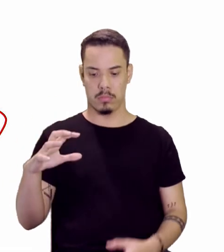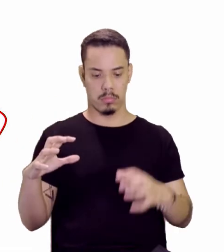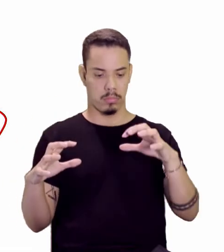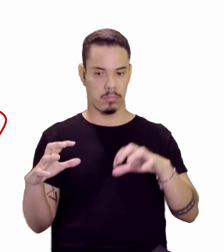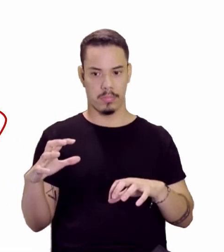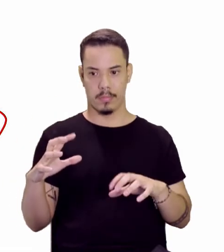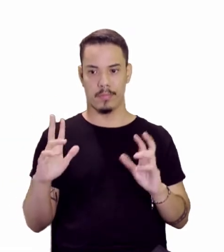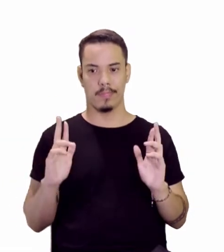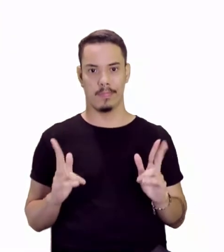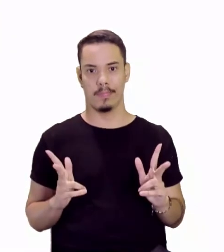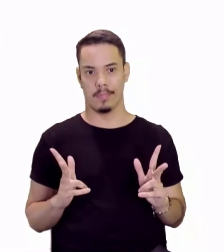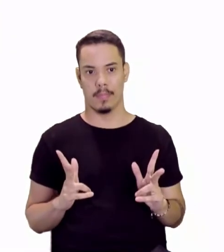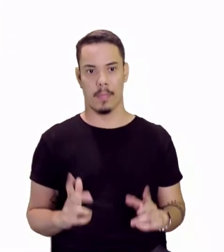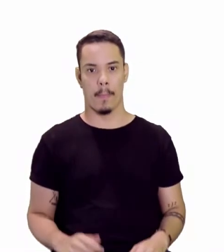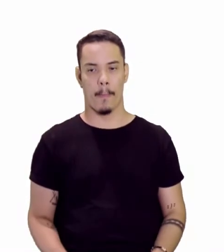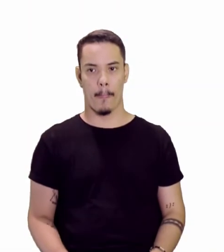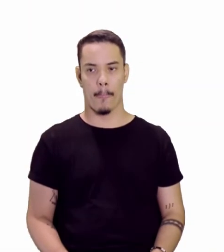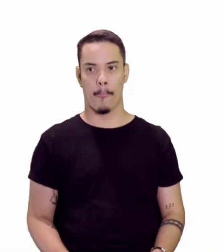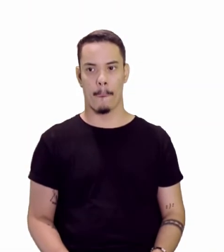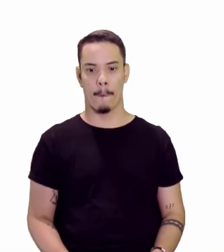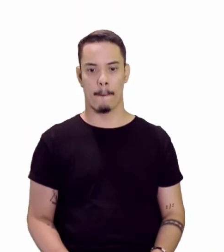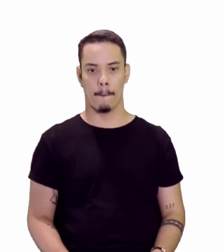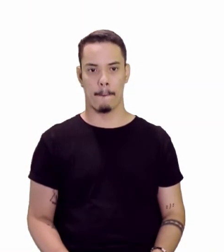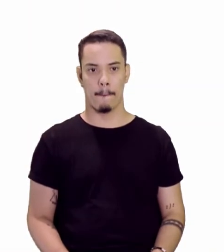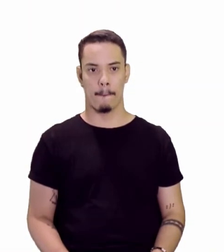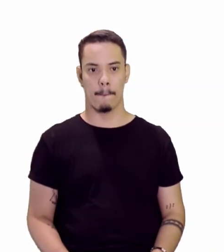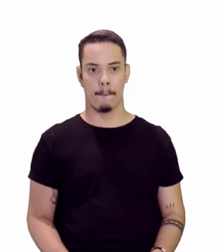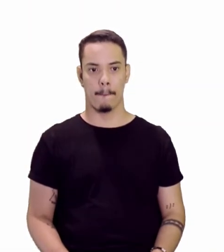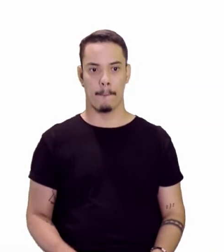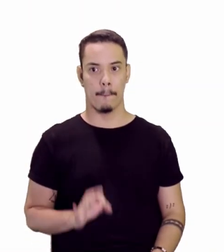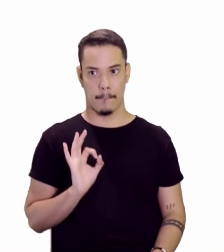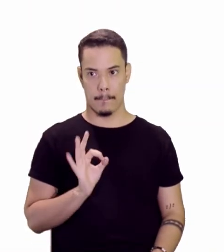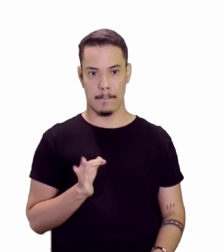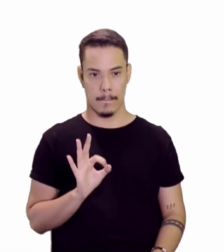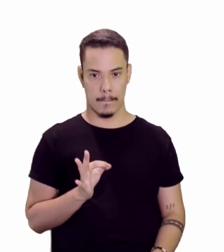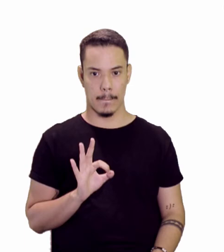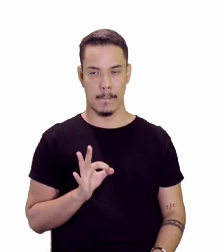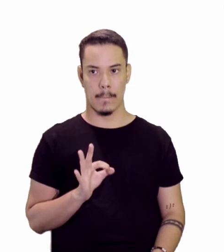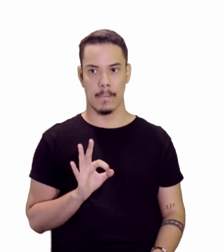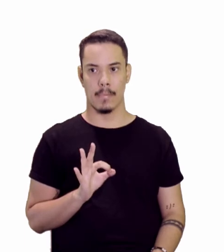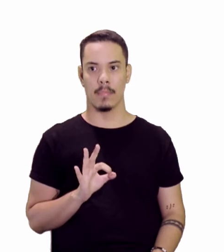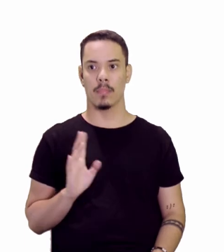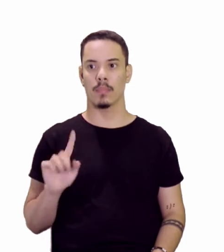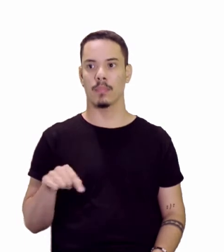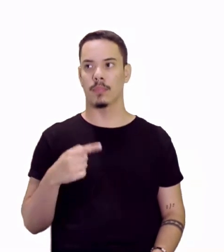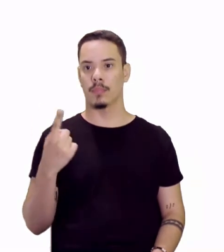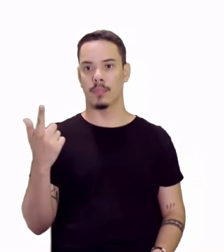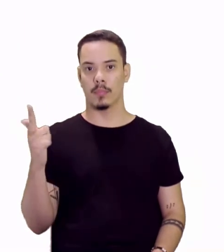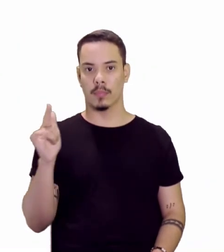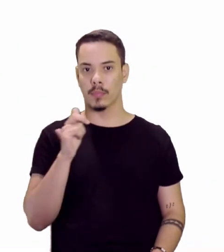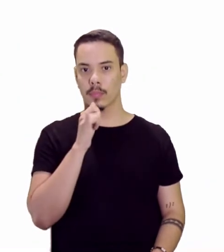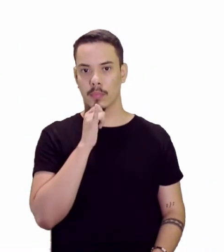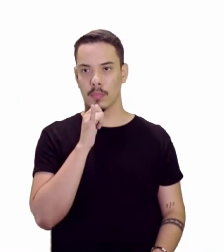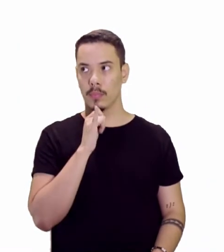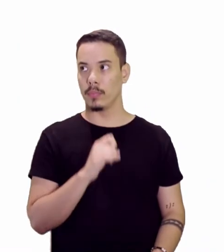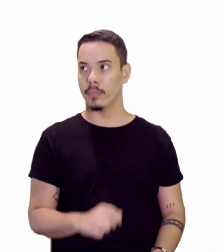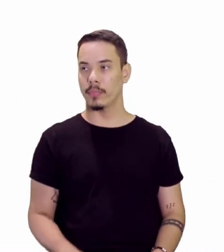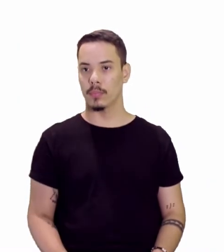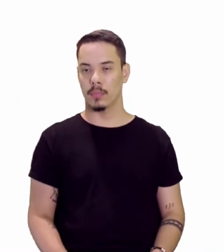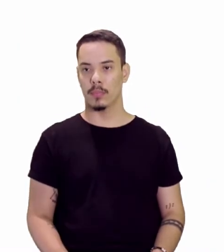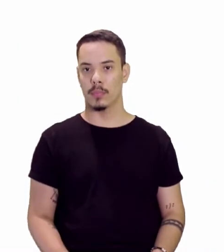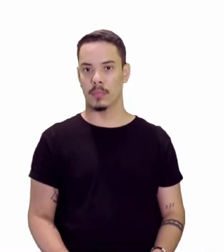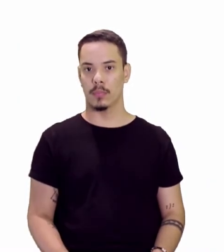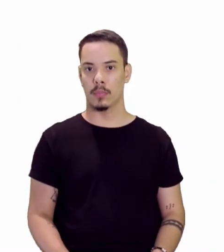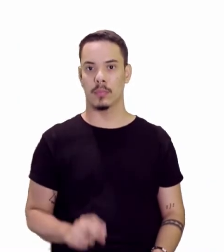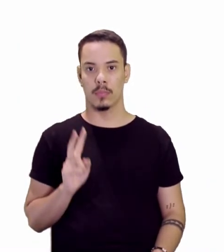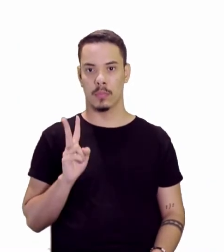sim. Bom, vamos para outro exemplo, olha só. Isso aí é bacana, né? Depende do impulso, depende do volume. Olha aqui nesse caso, ó.